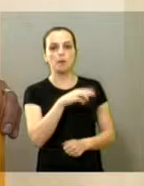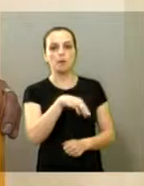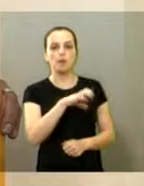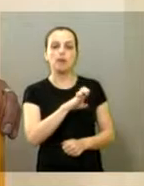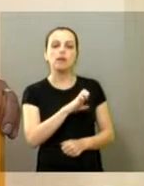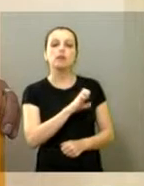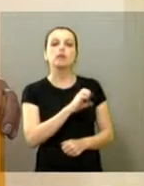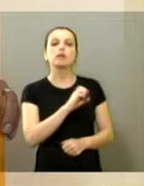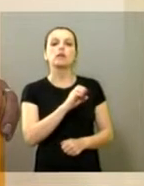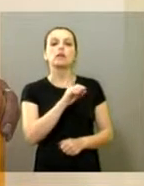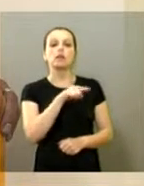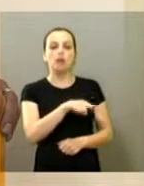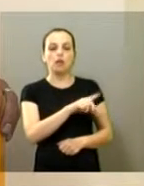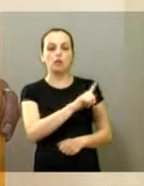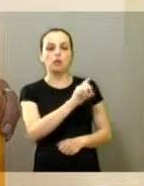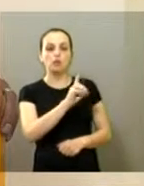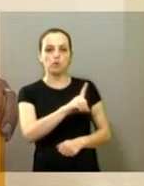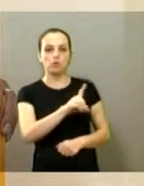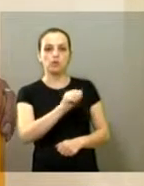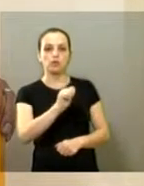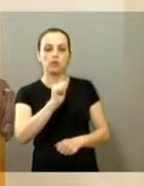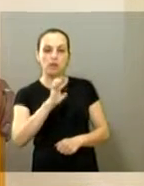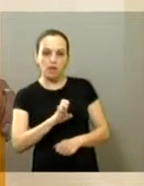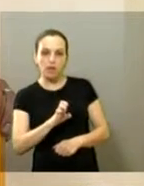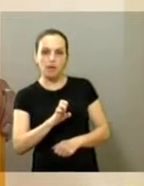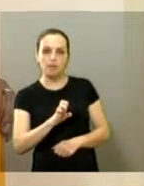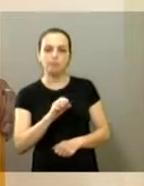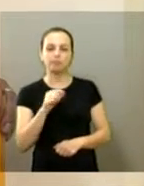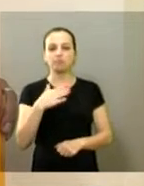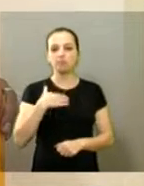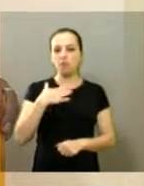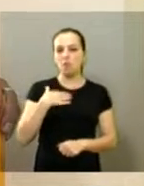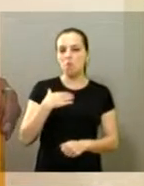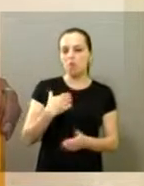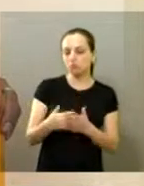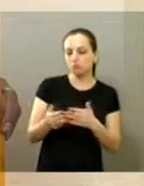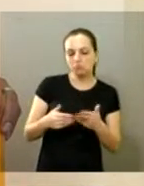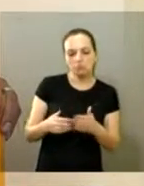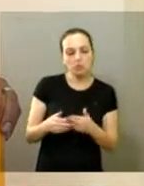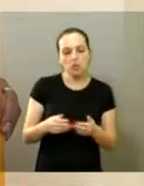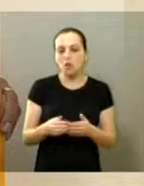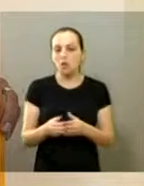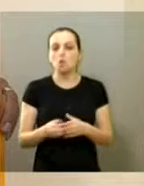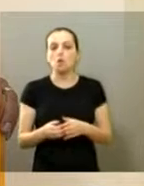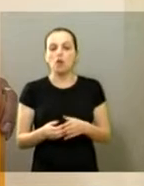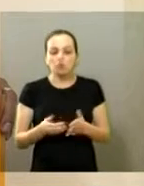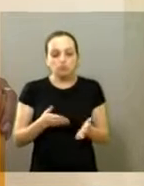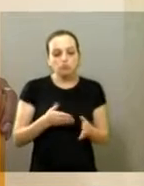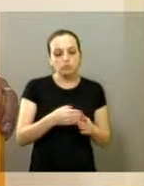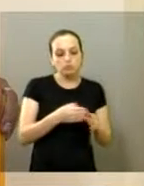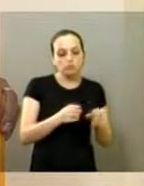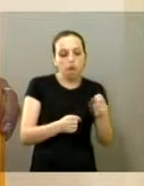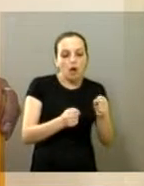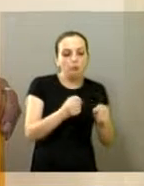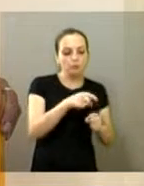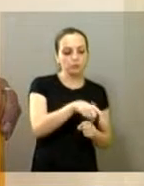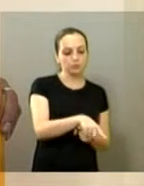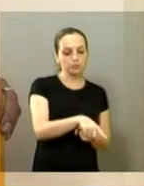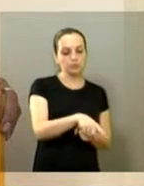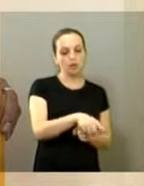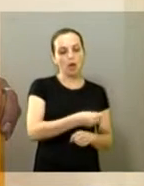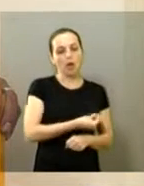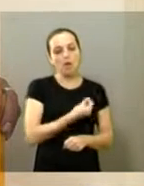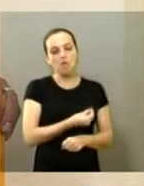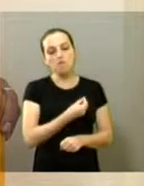você toma pancada direto. Eu falei, para mim não custa nada. Encostei a caminhonete lá. Eu acho que a vida do ser